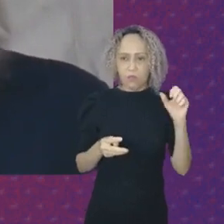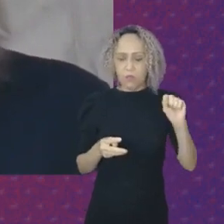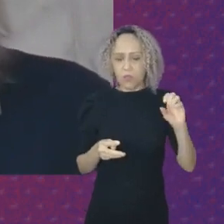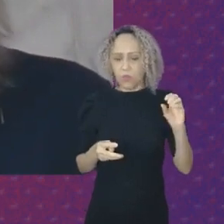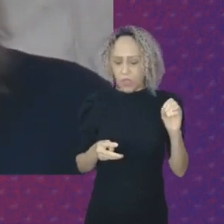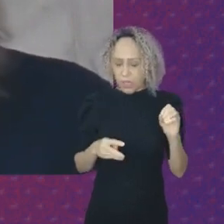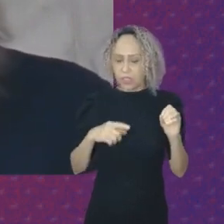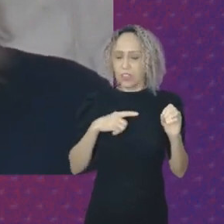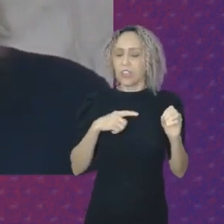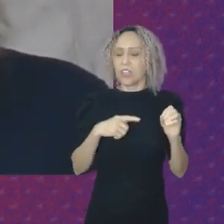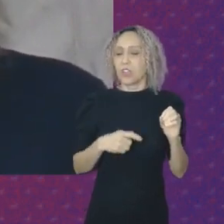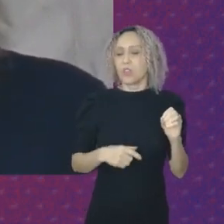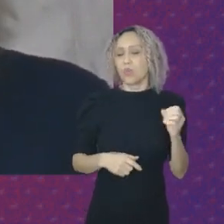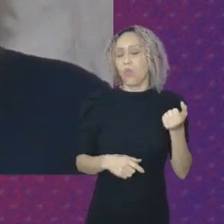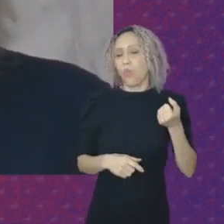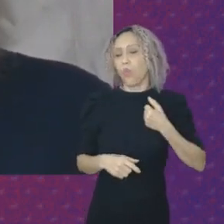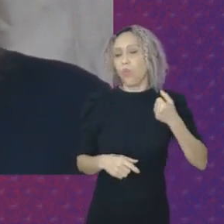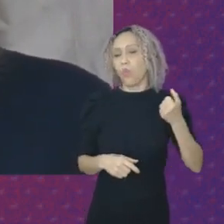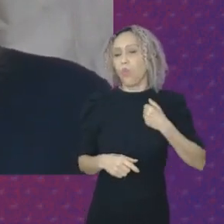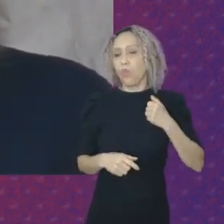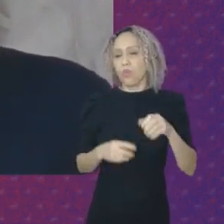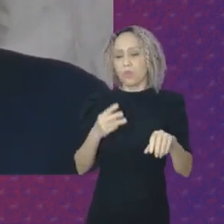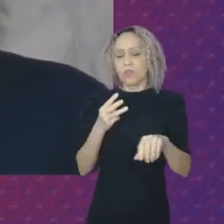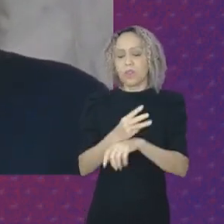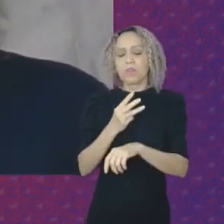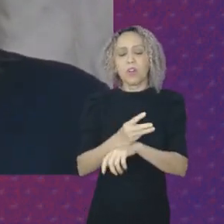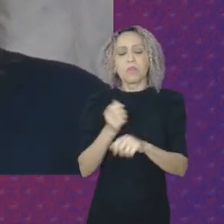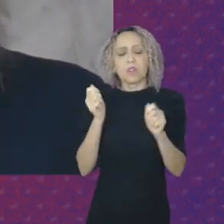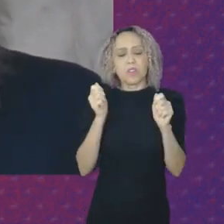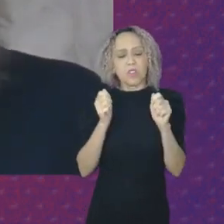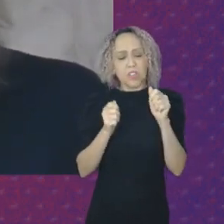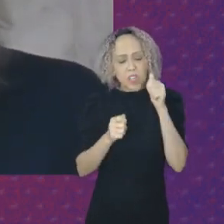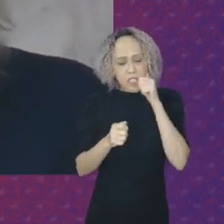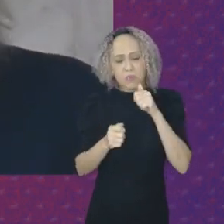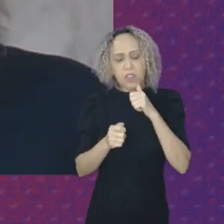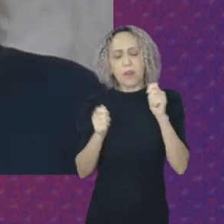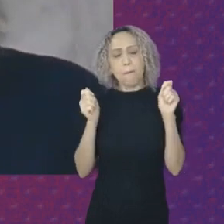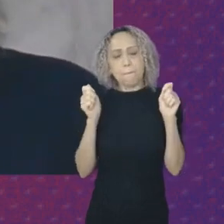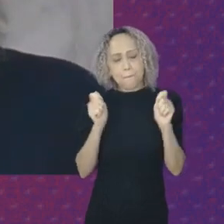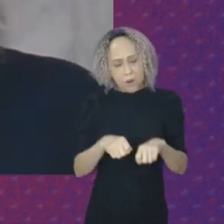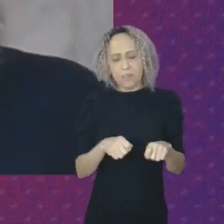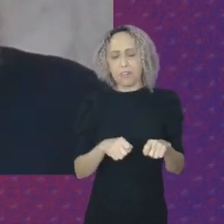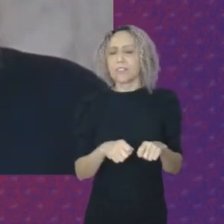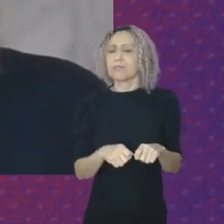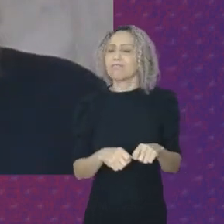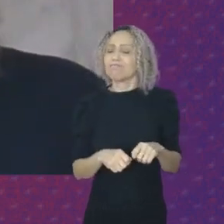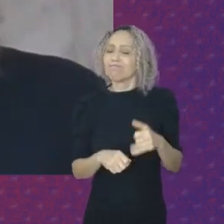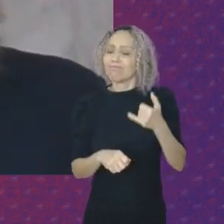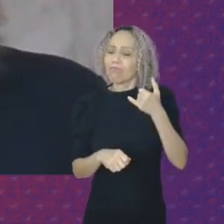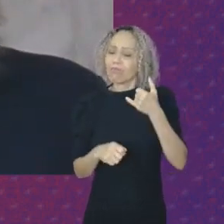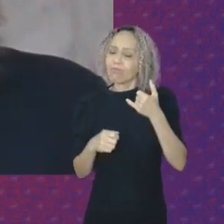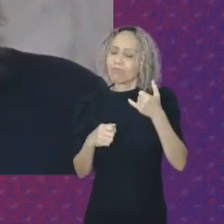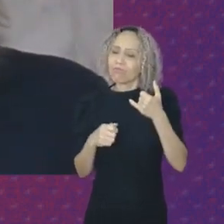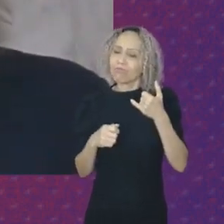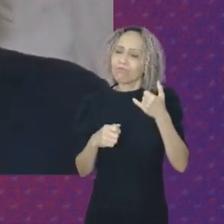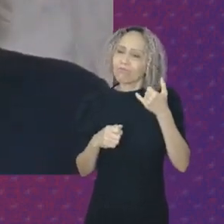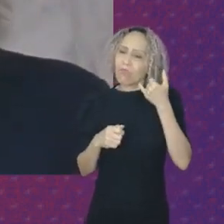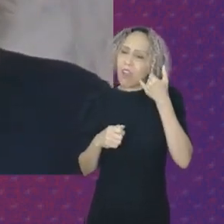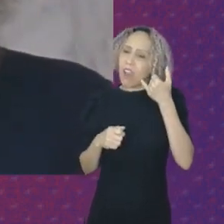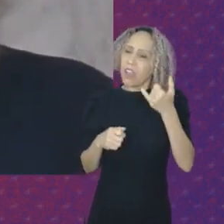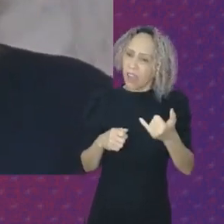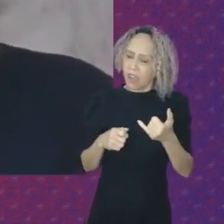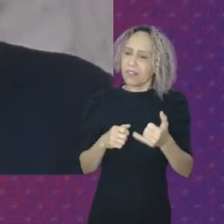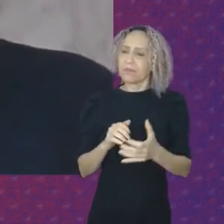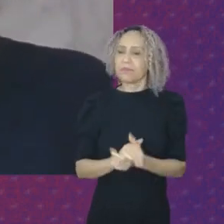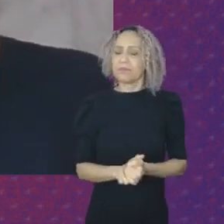número do WhatsApp que pode ser acionado pelas mulheres para que elas façam a denúncia.